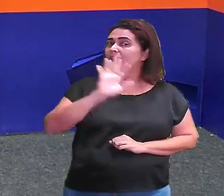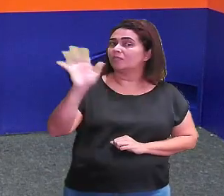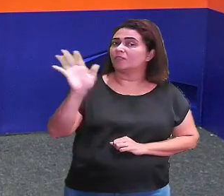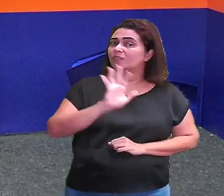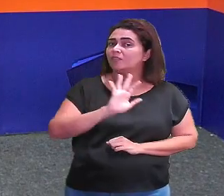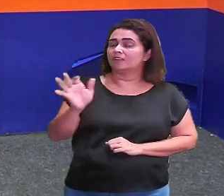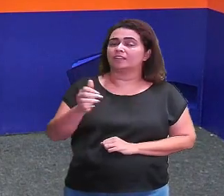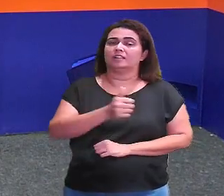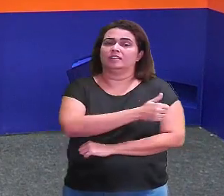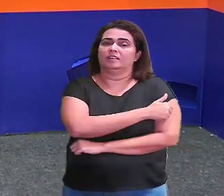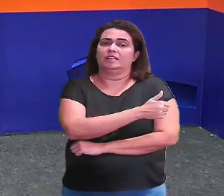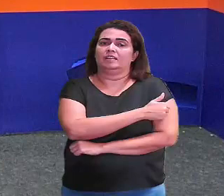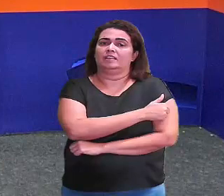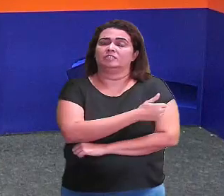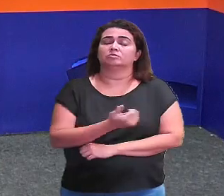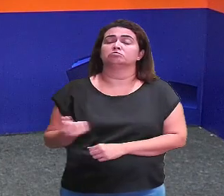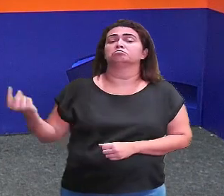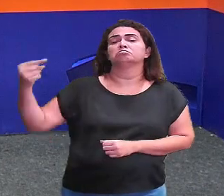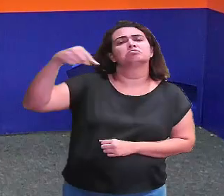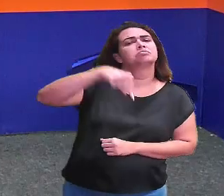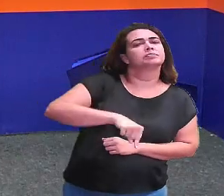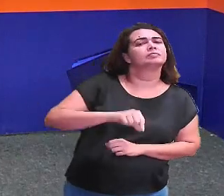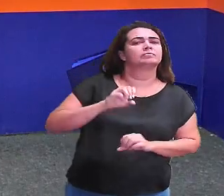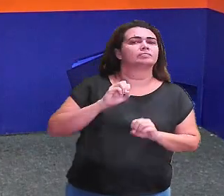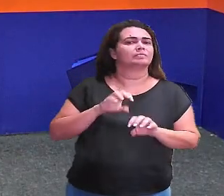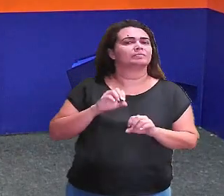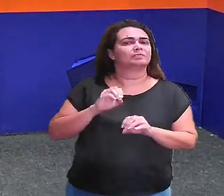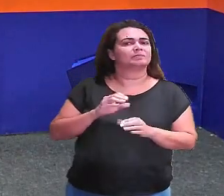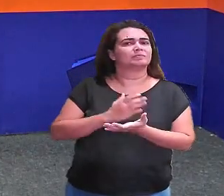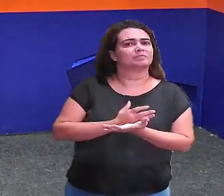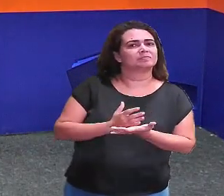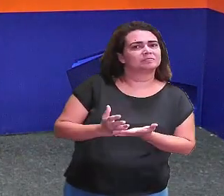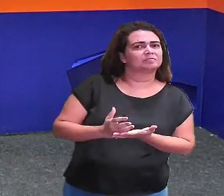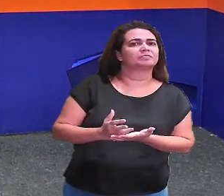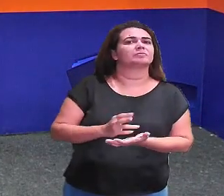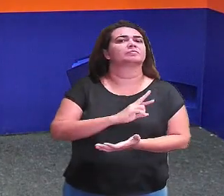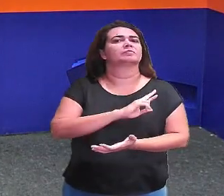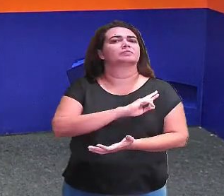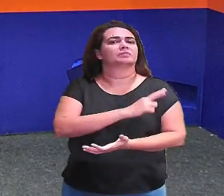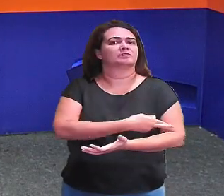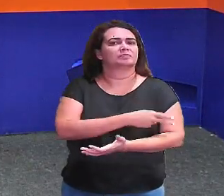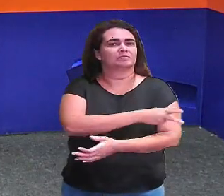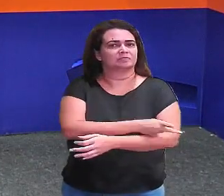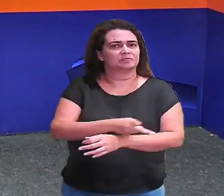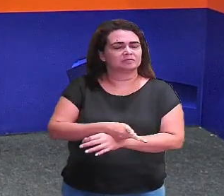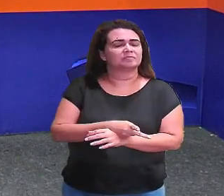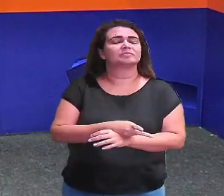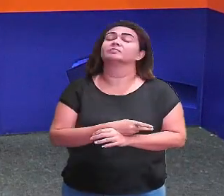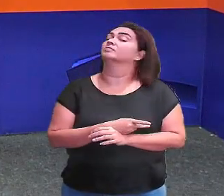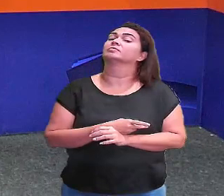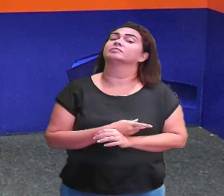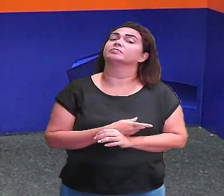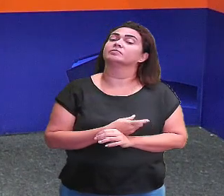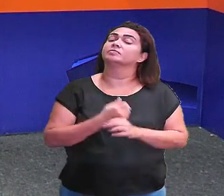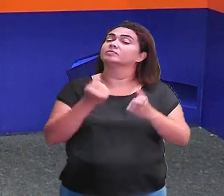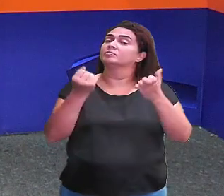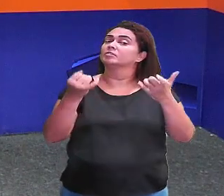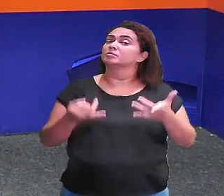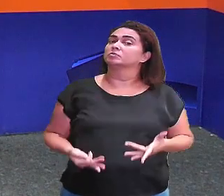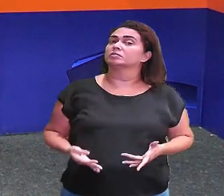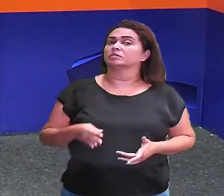Olá, queridos alunos, estamos aqui para mais uma aula, de fortalecimento pedagógico, falar um pouquinho